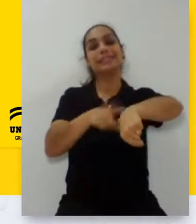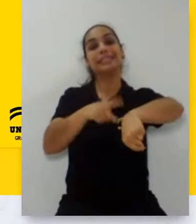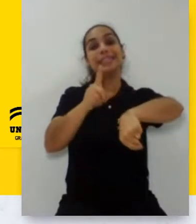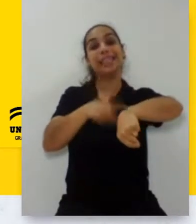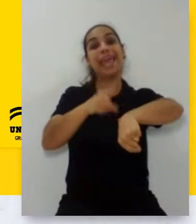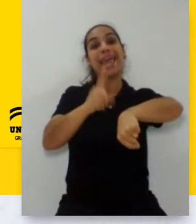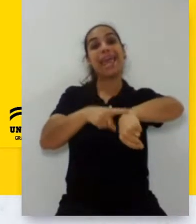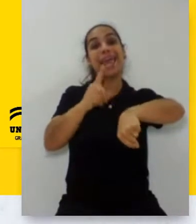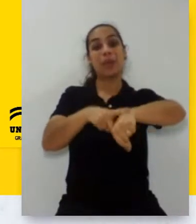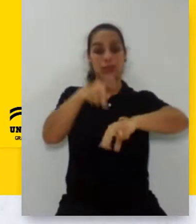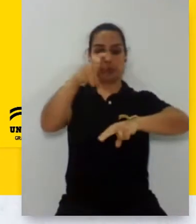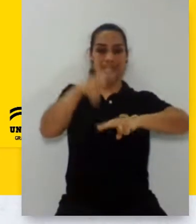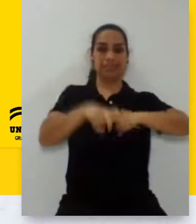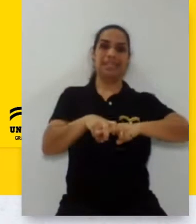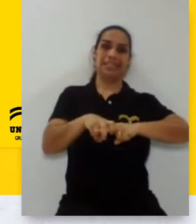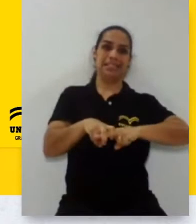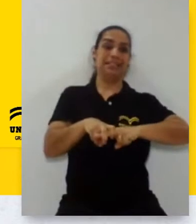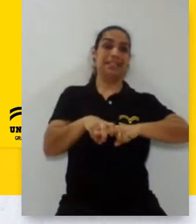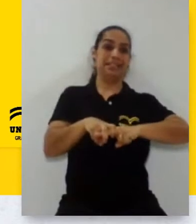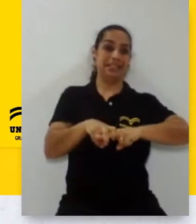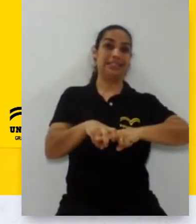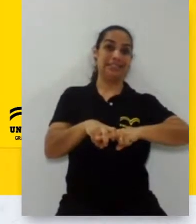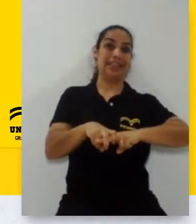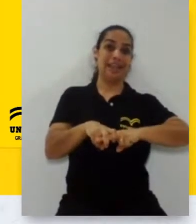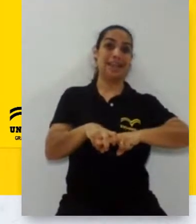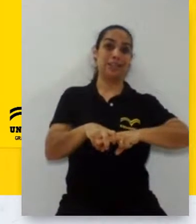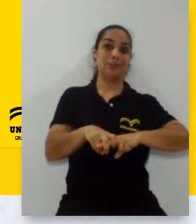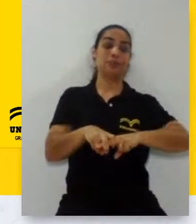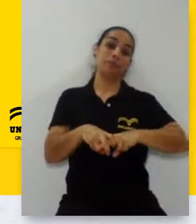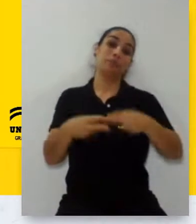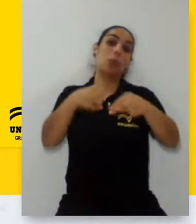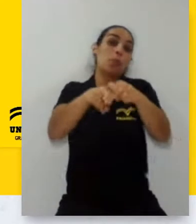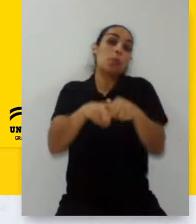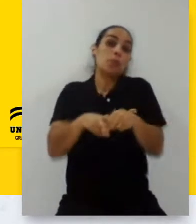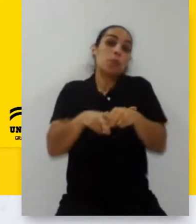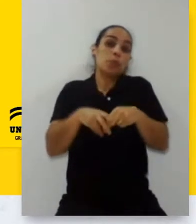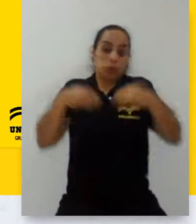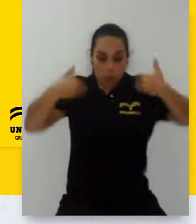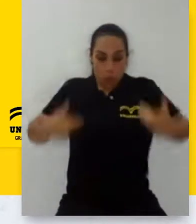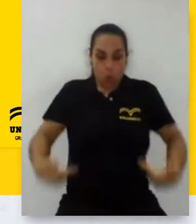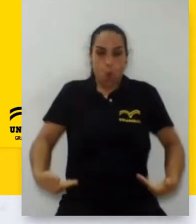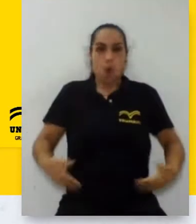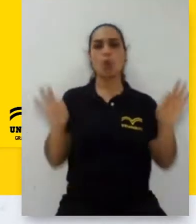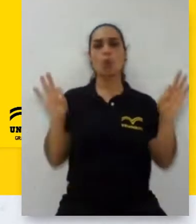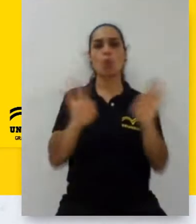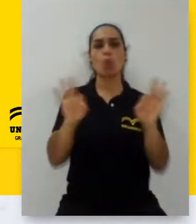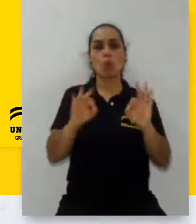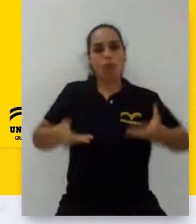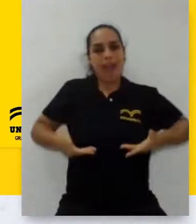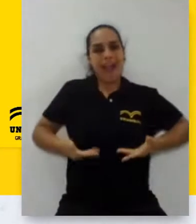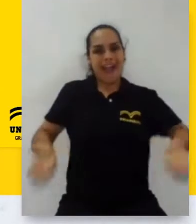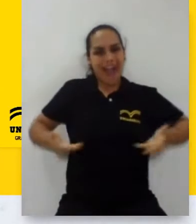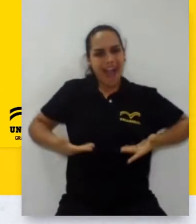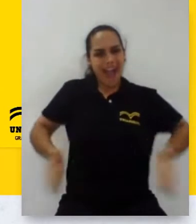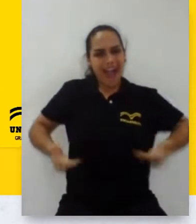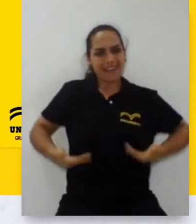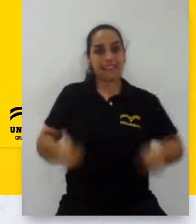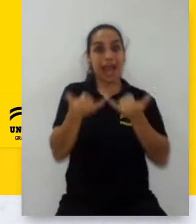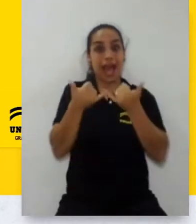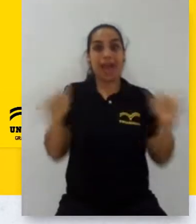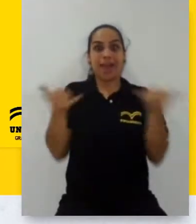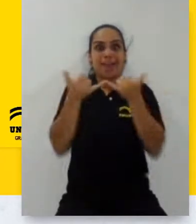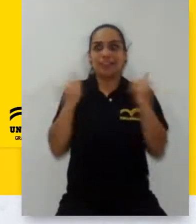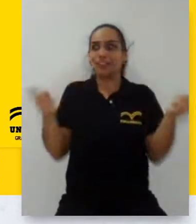sentado define o teu gasto energético. Você precisa de muito pouca energia para ficar sentado em repouso. Ou seja,